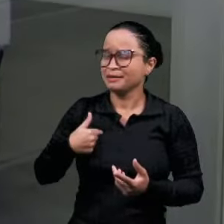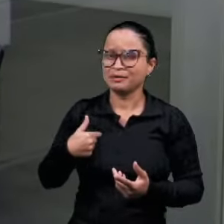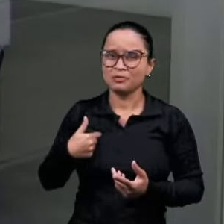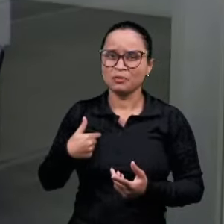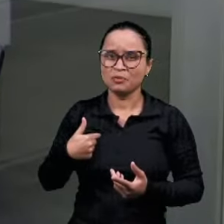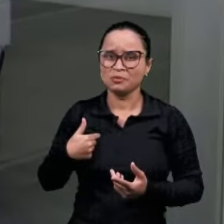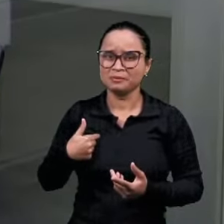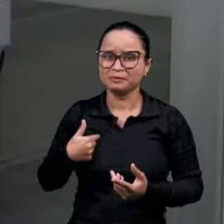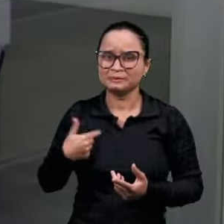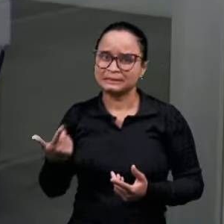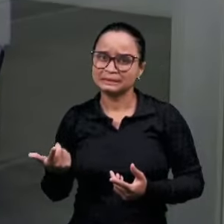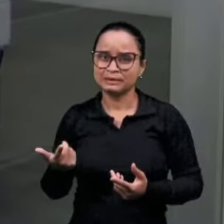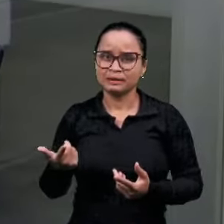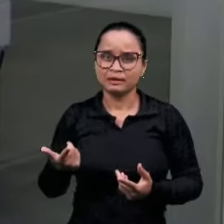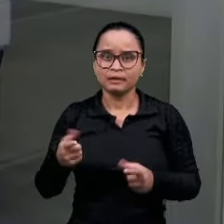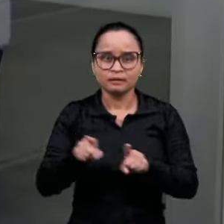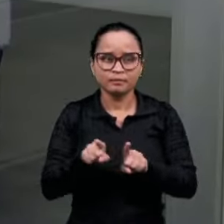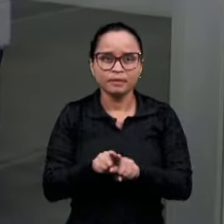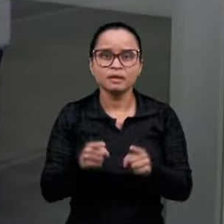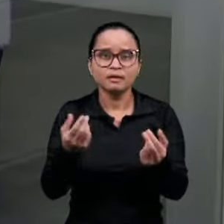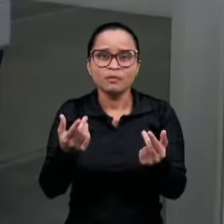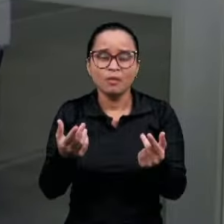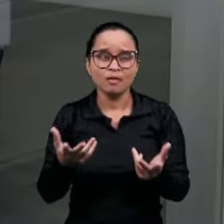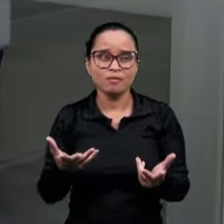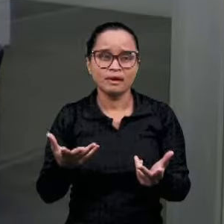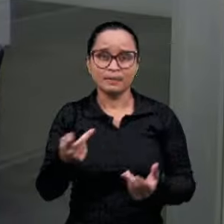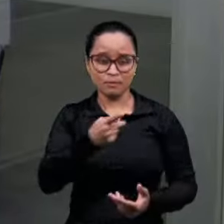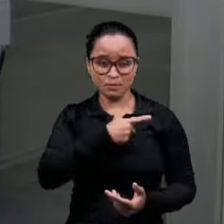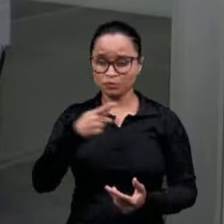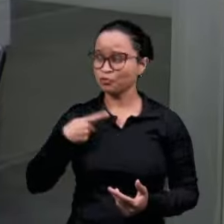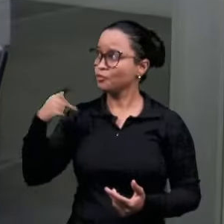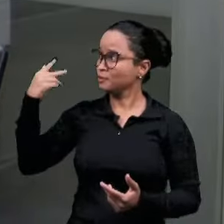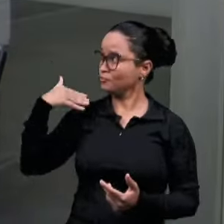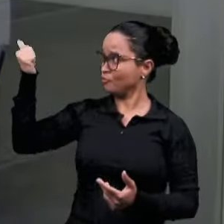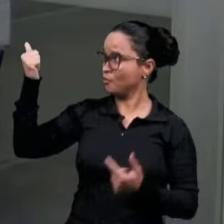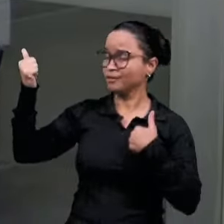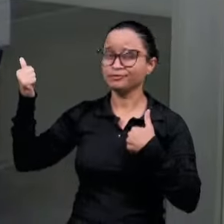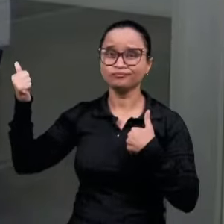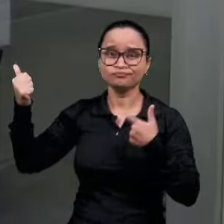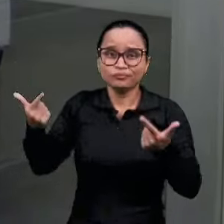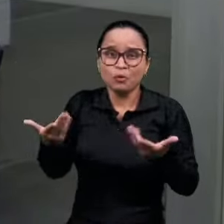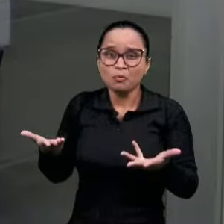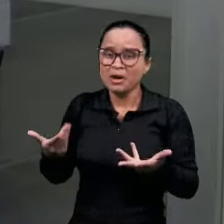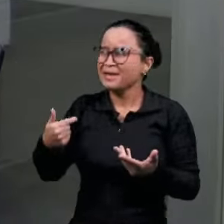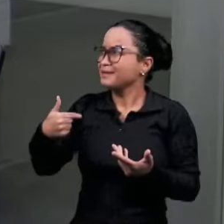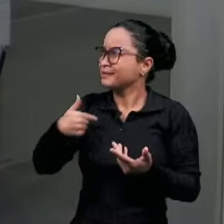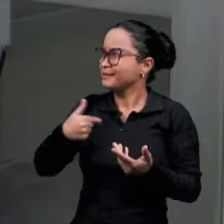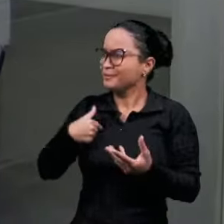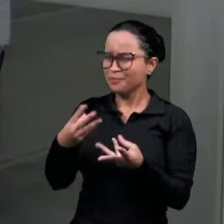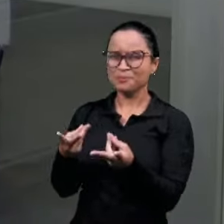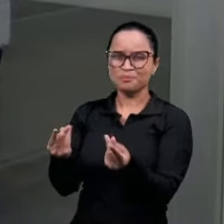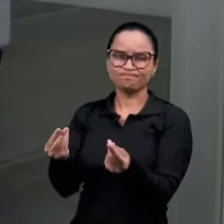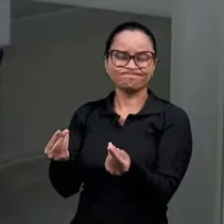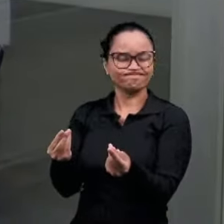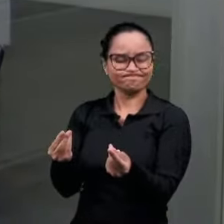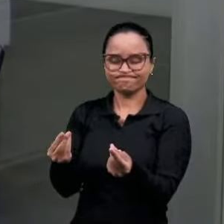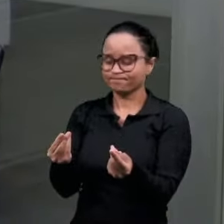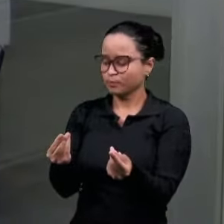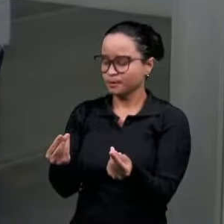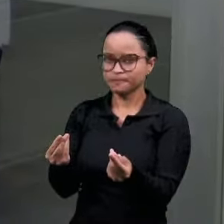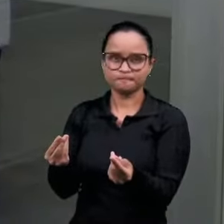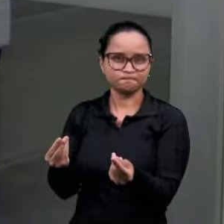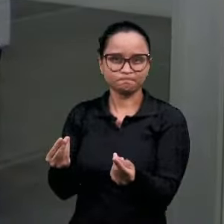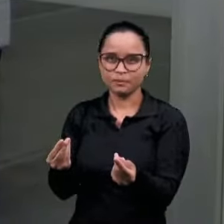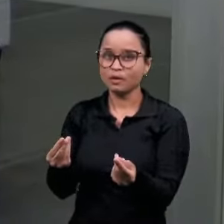forma, para mim foi uma surpresa, porque de maneira igual eu não me achava em condições, Elias,